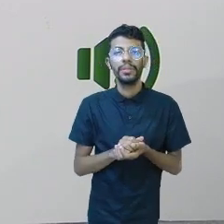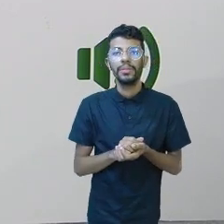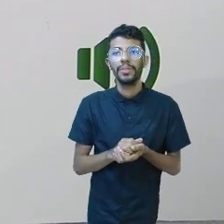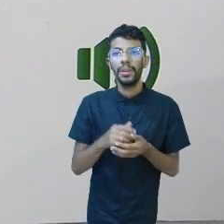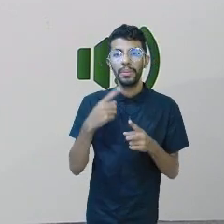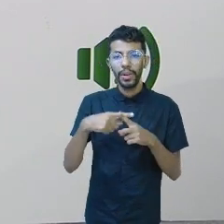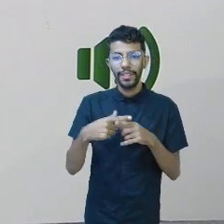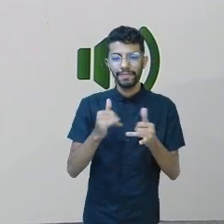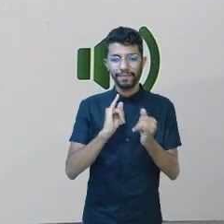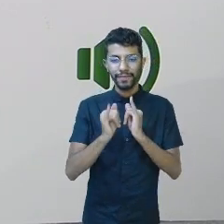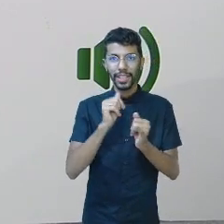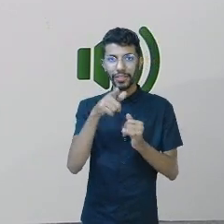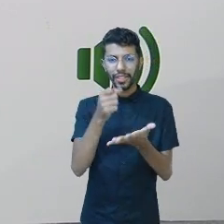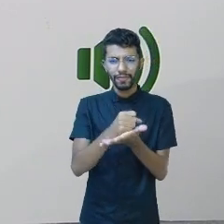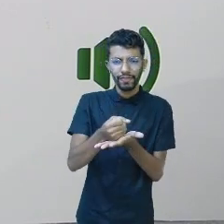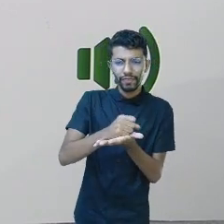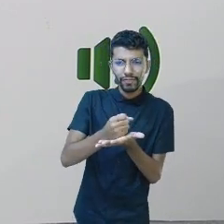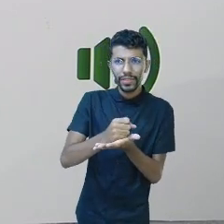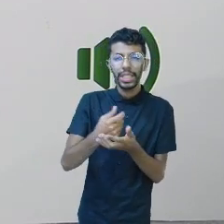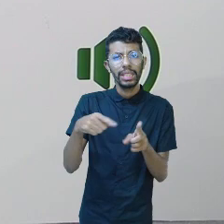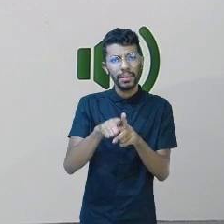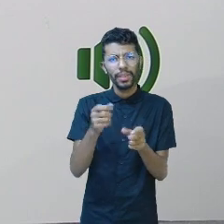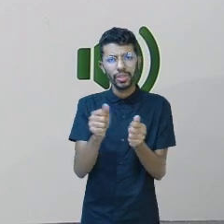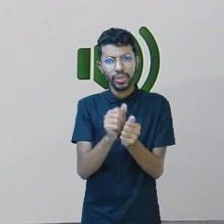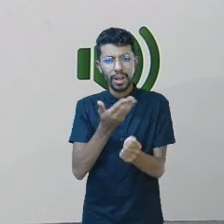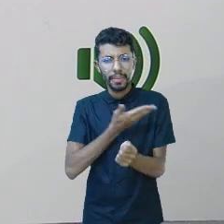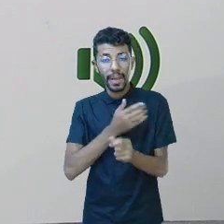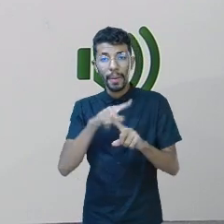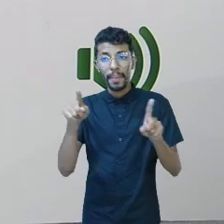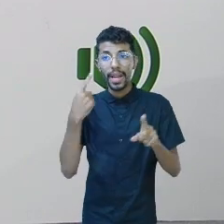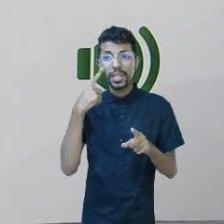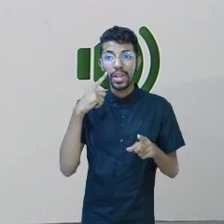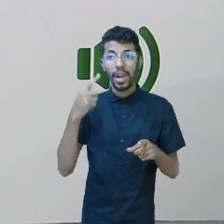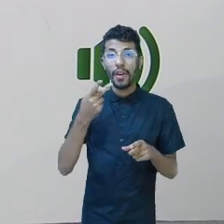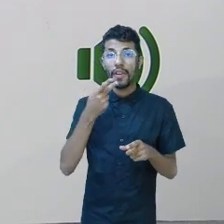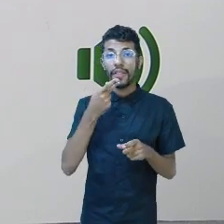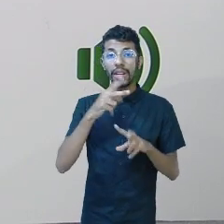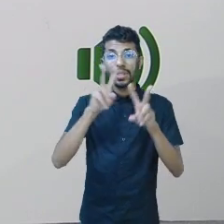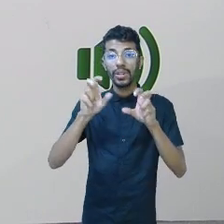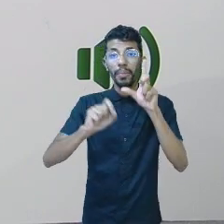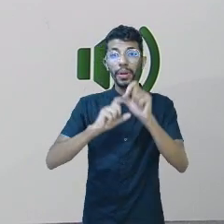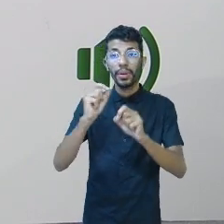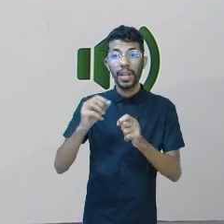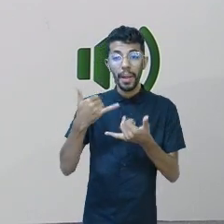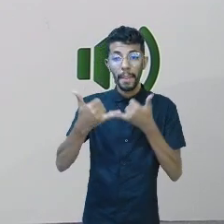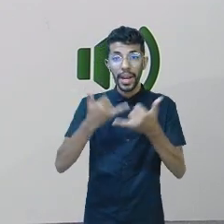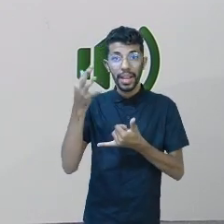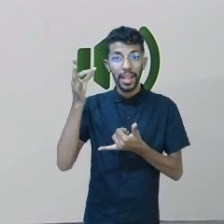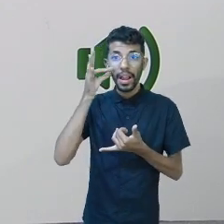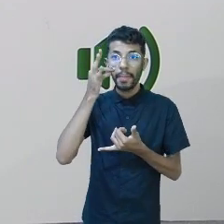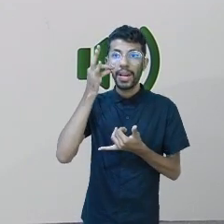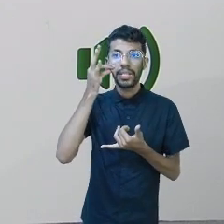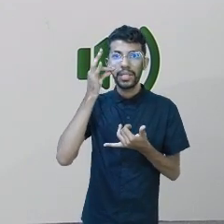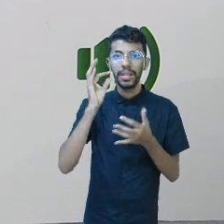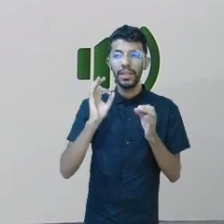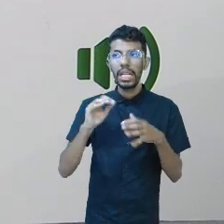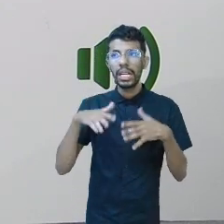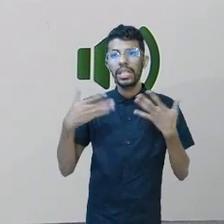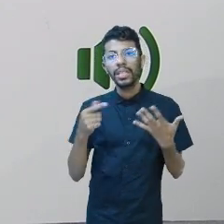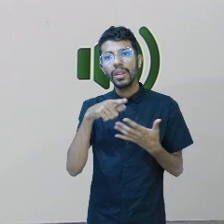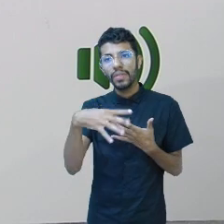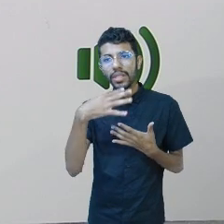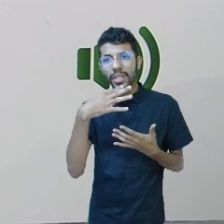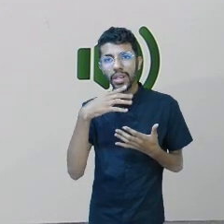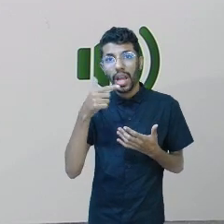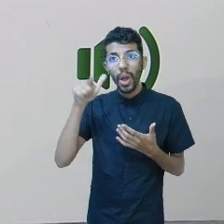na internet lá e está jogando, tá com seus colegas também, mas eu estou falando da brincadeira presencial, certo? E aí, você conhece